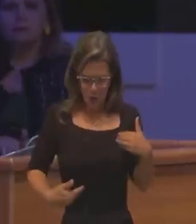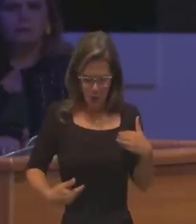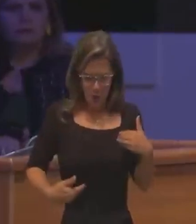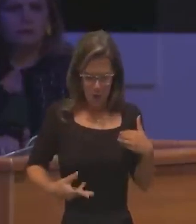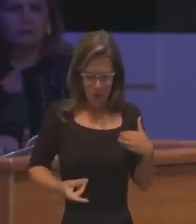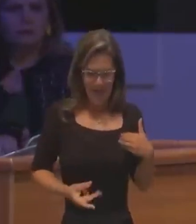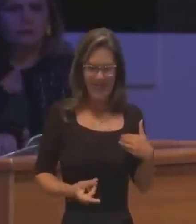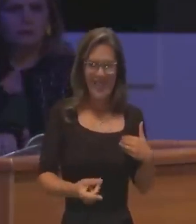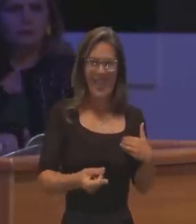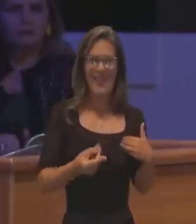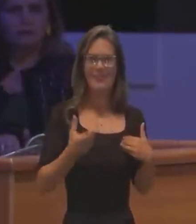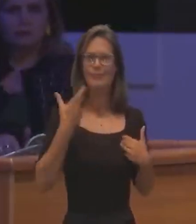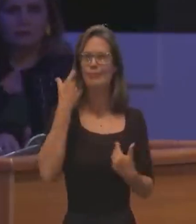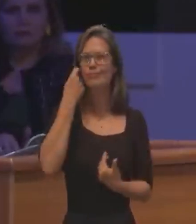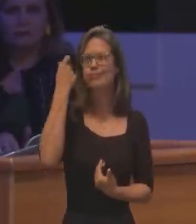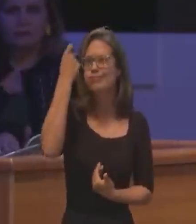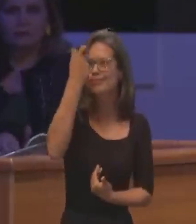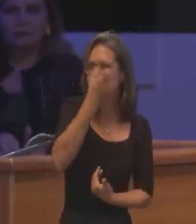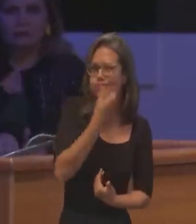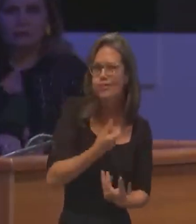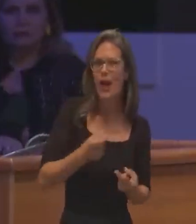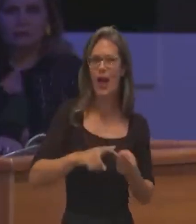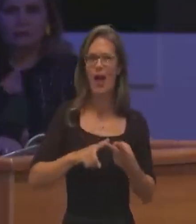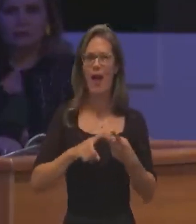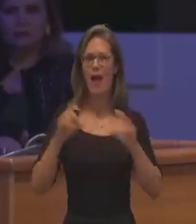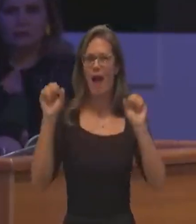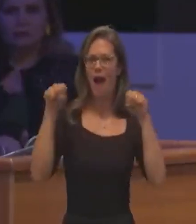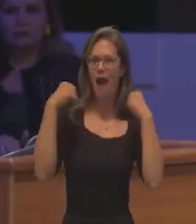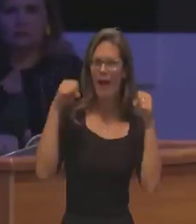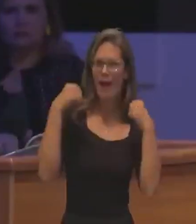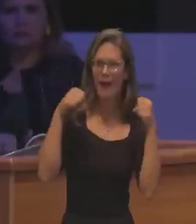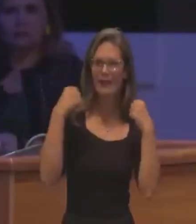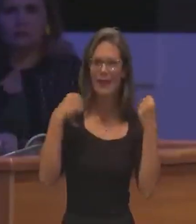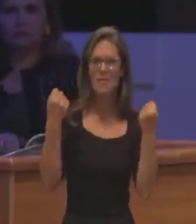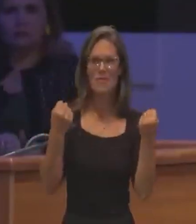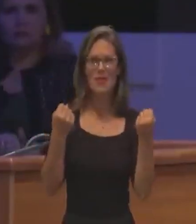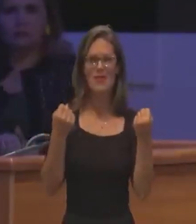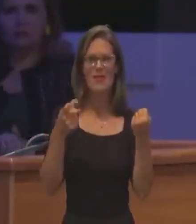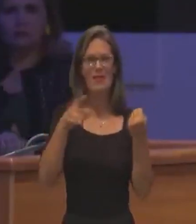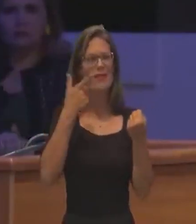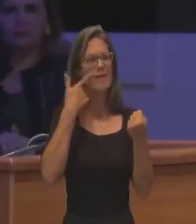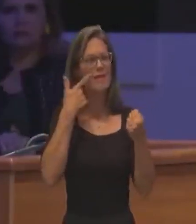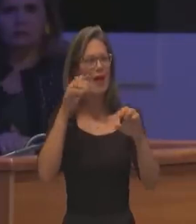constante. As academias estão cheias. Estou mentindo? Falo a verdade.